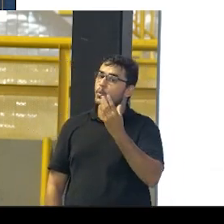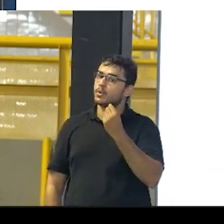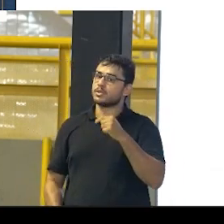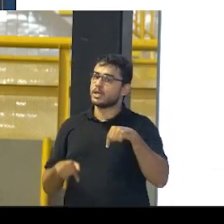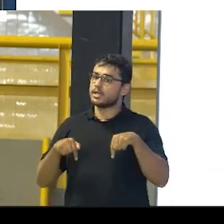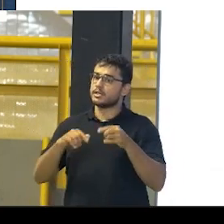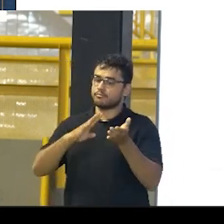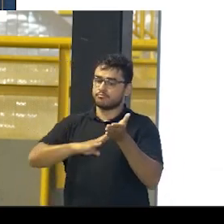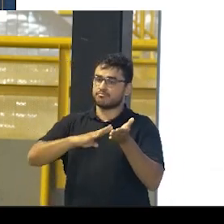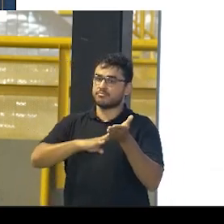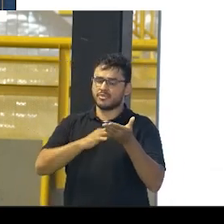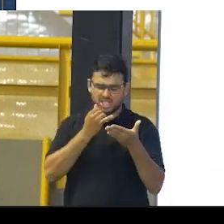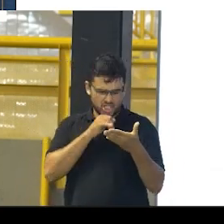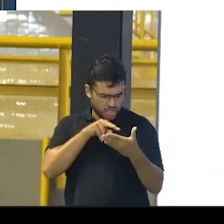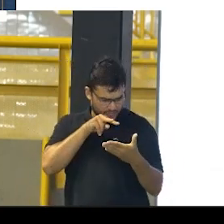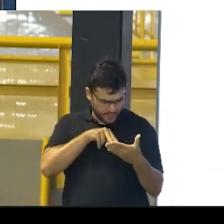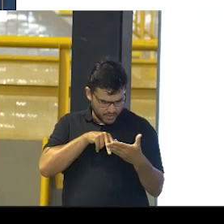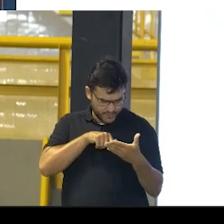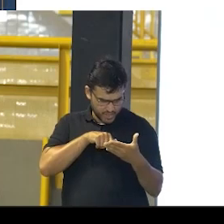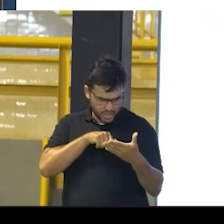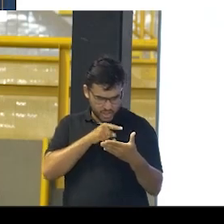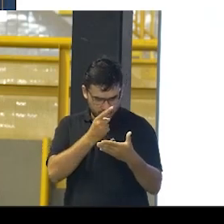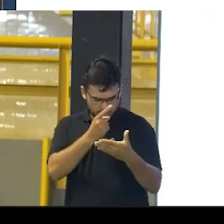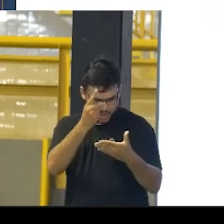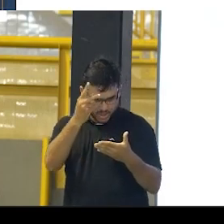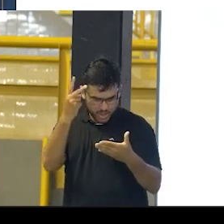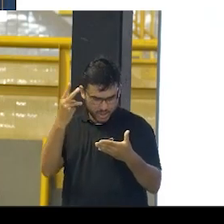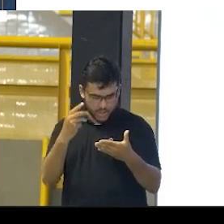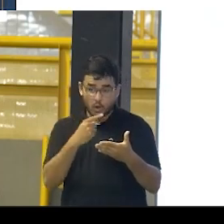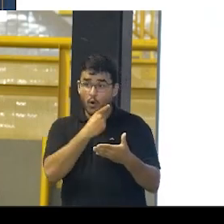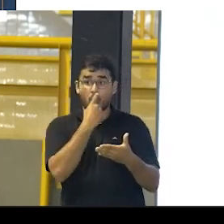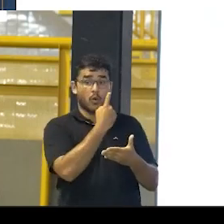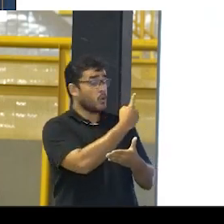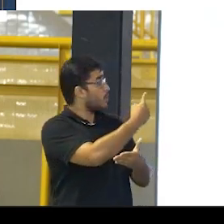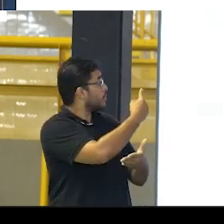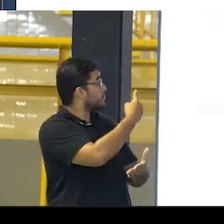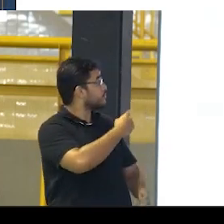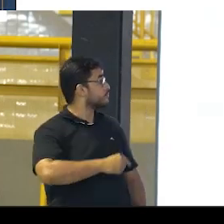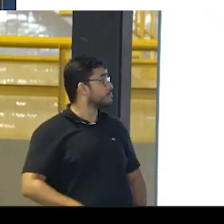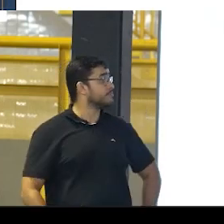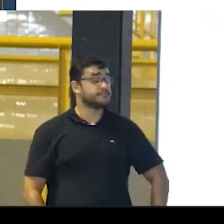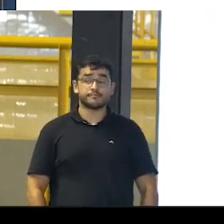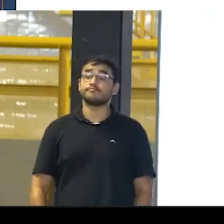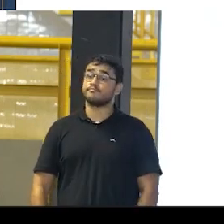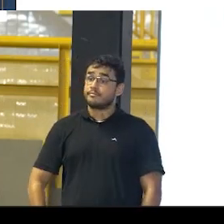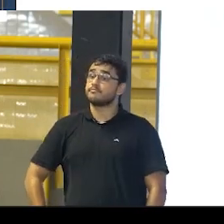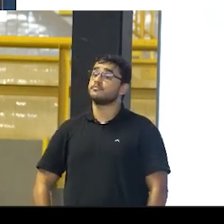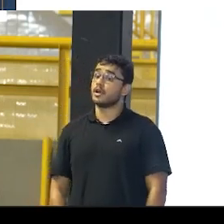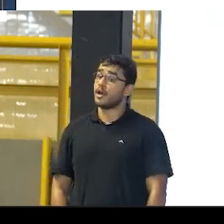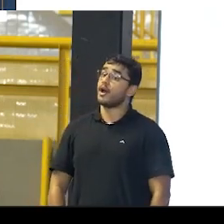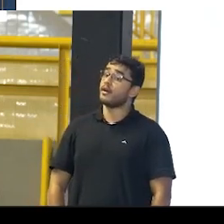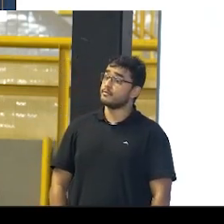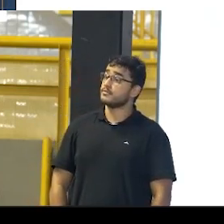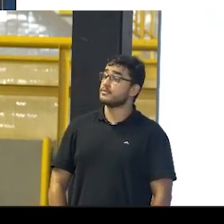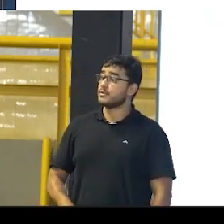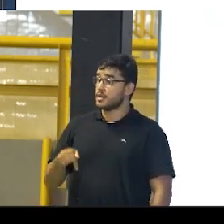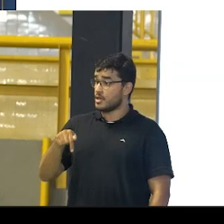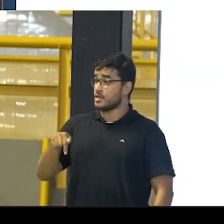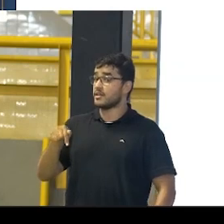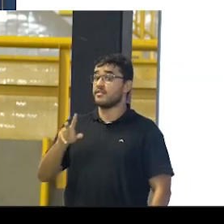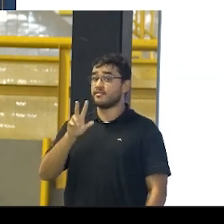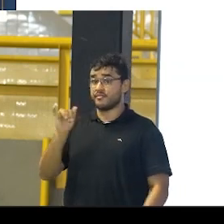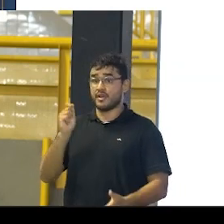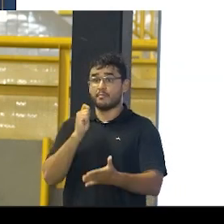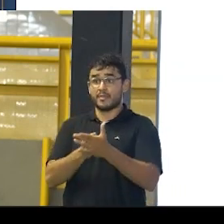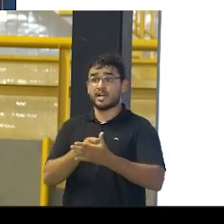Ou seja, a gente está partindo futuramente para o IA, o imposto do ar. Porque futuramente, até para respirar, a gente vai ter que